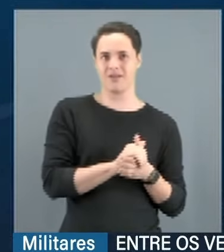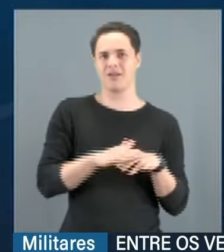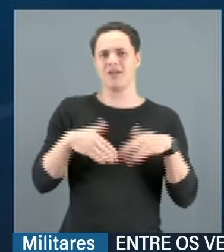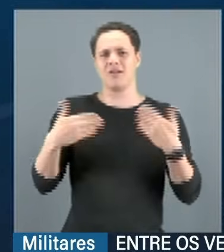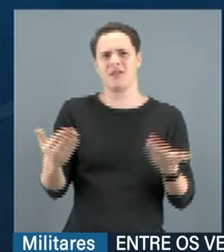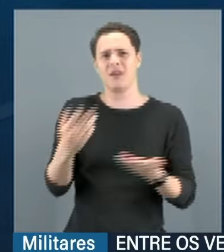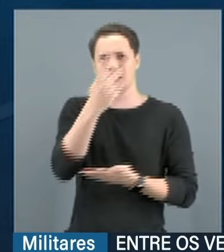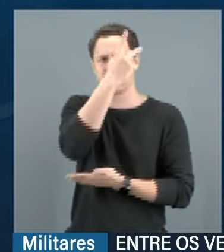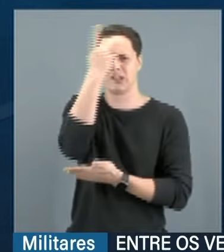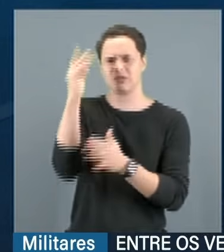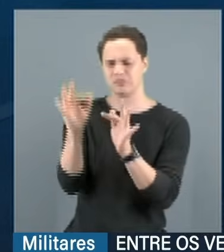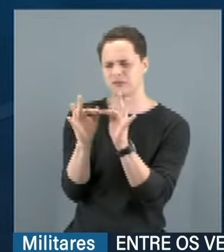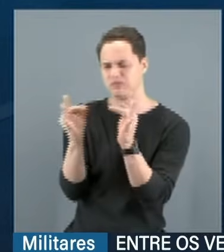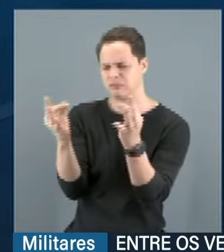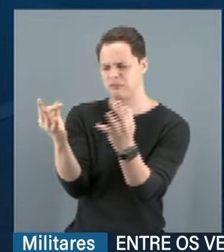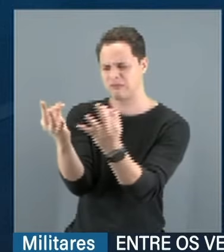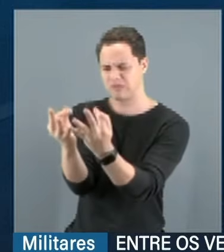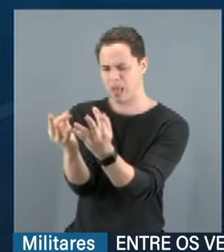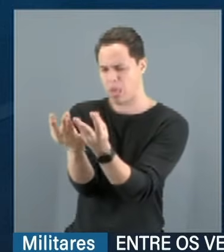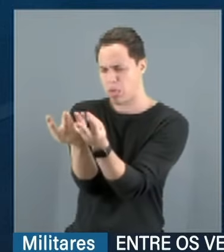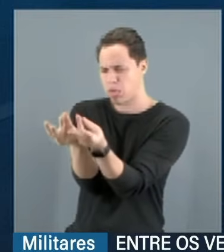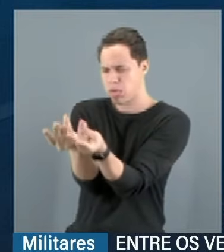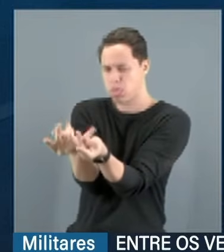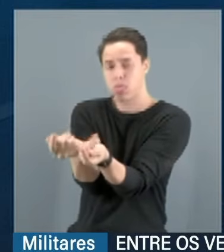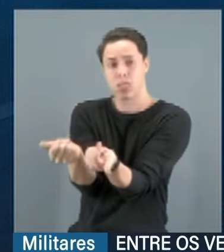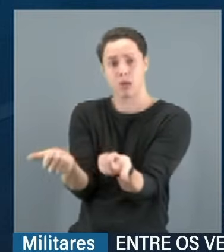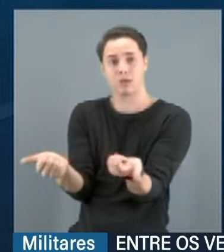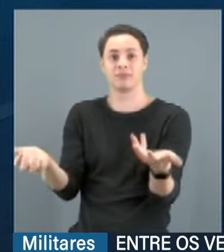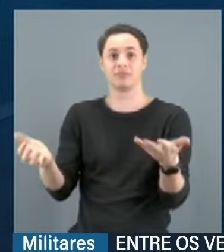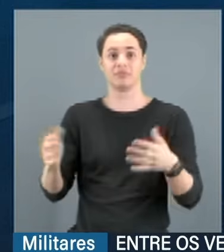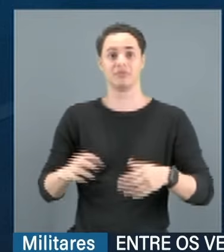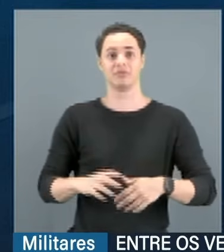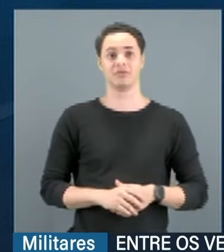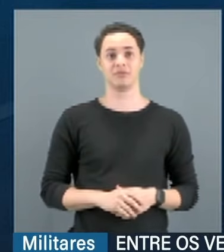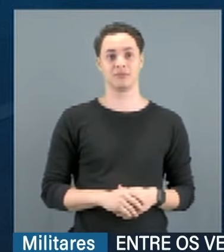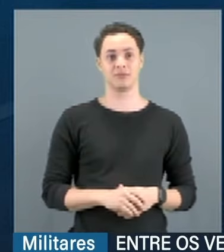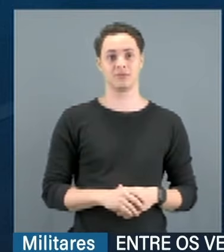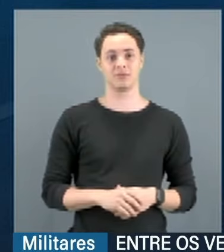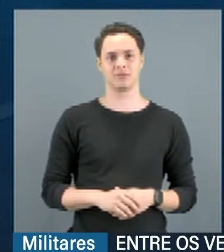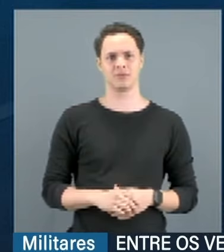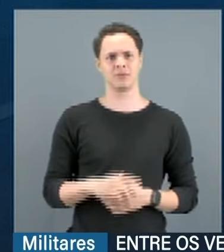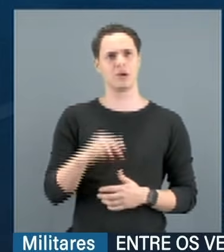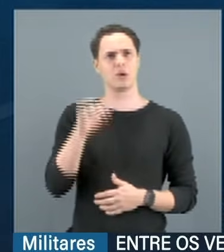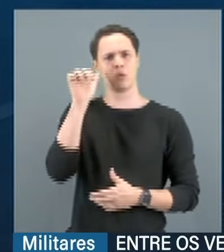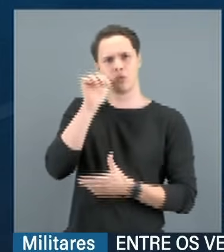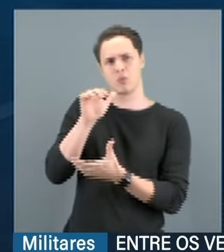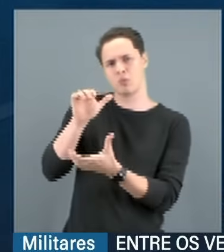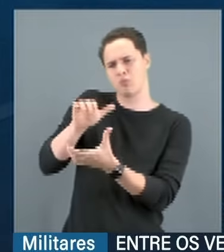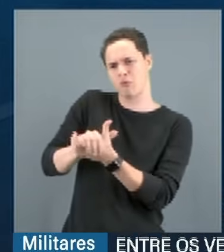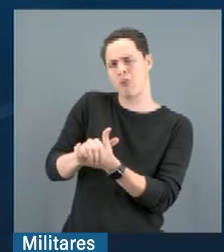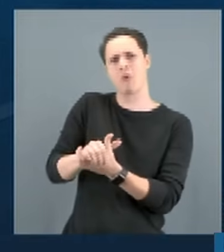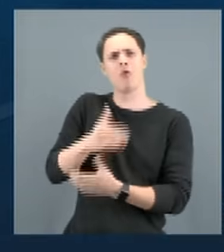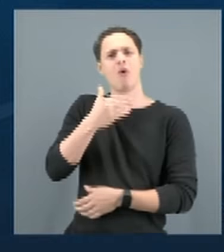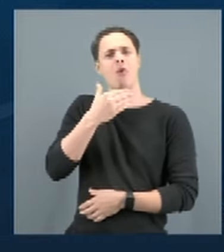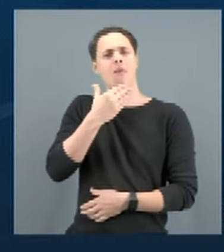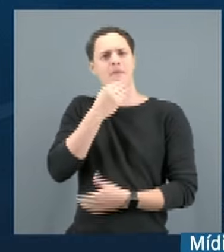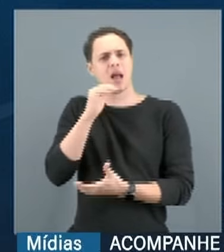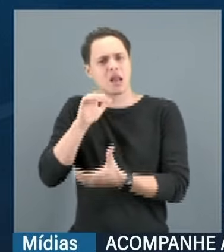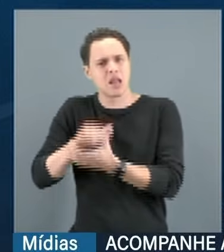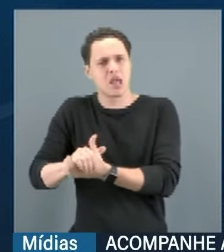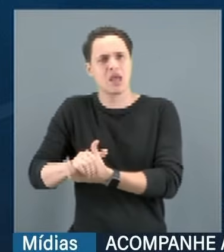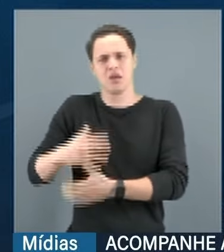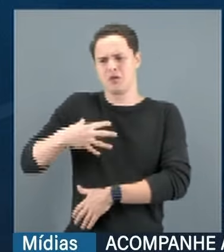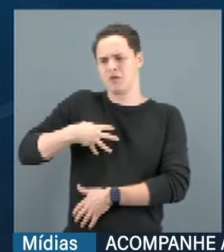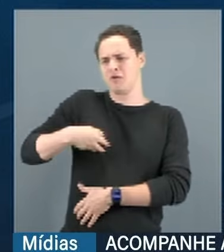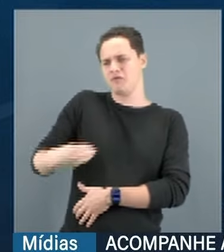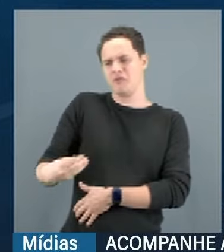famílias inteiras estão esfaceladas, as suas esposas, maridos e filhos